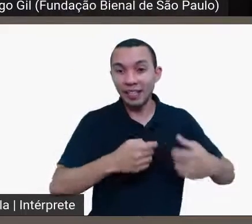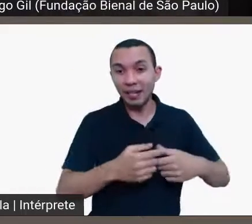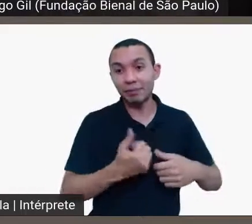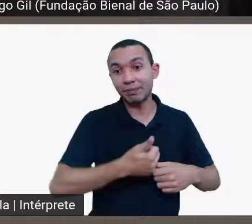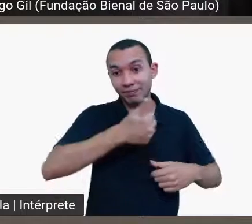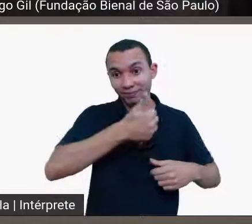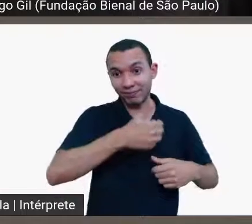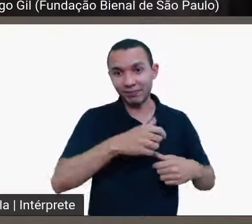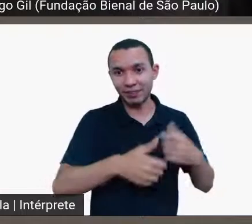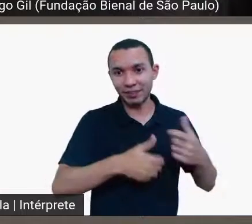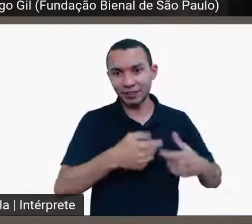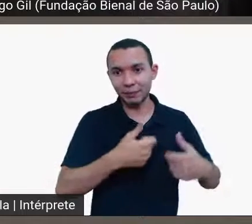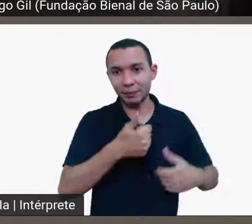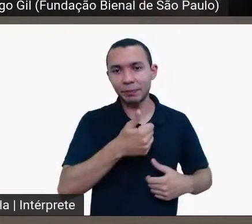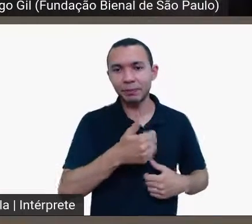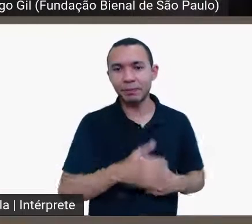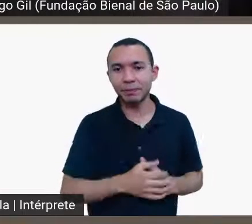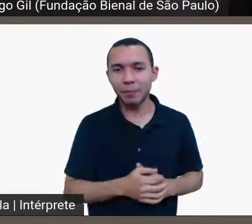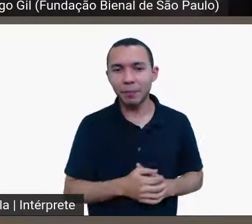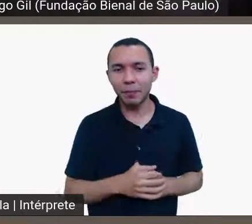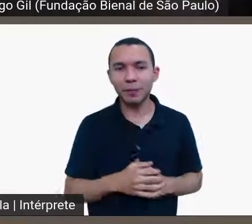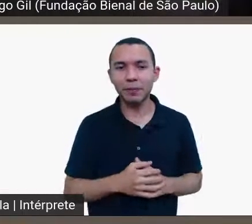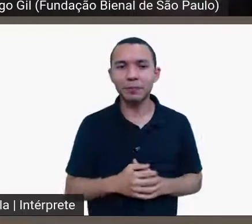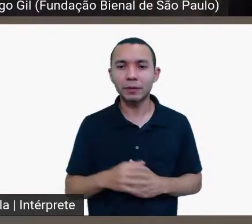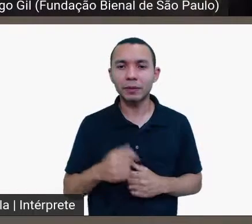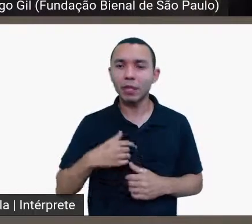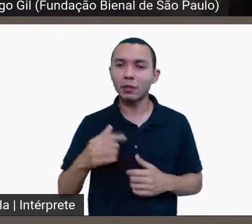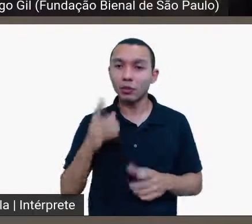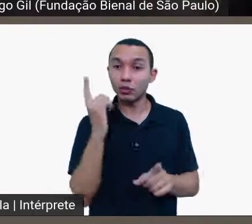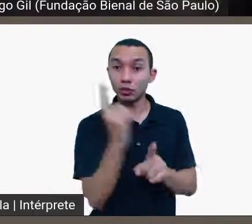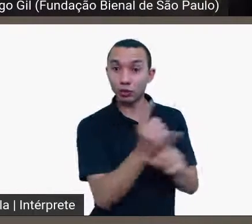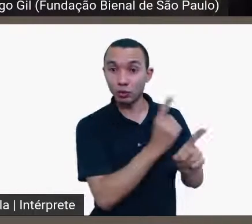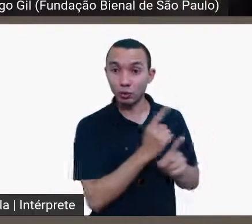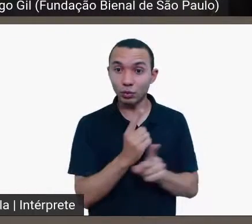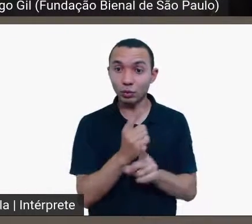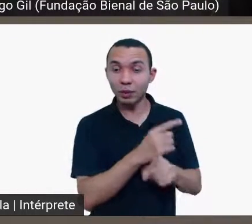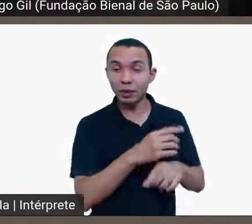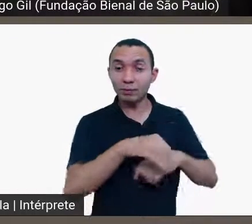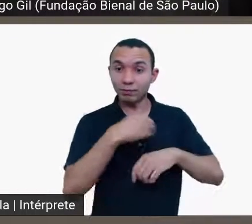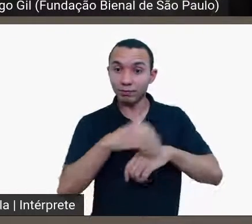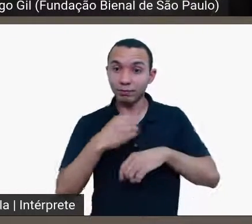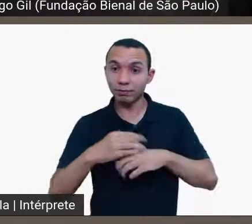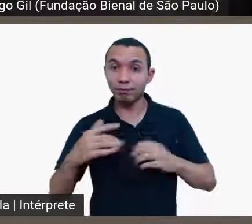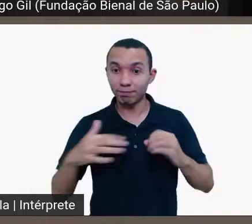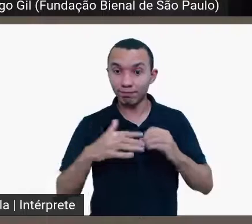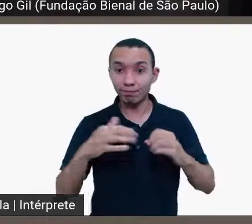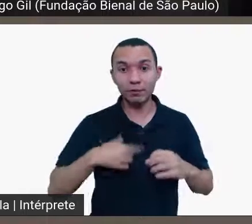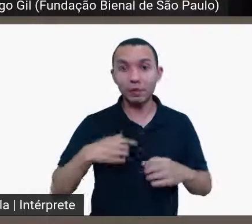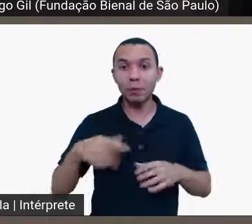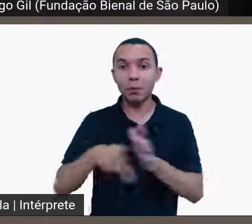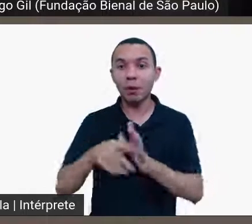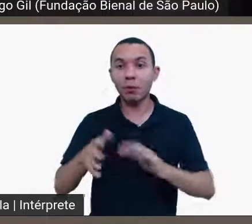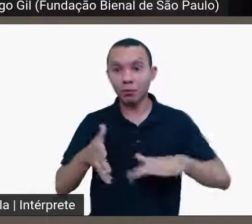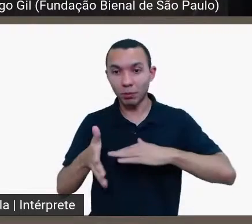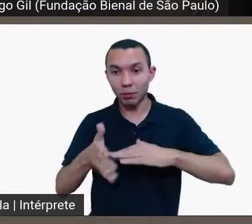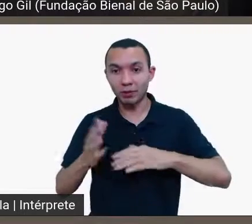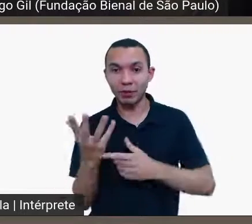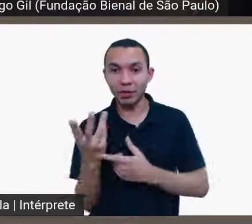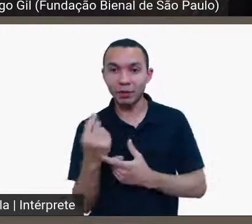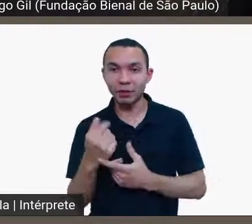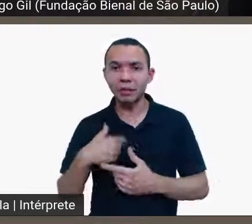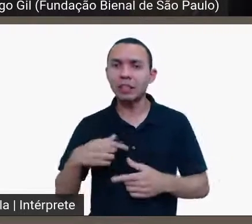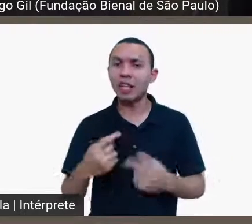descobri, no todo esse processo, eu descobri alguns dados sobre modernidade que, para mim, foram muito importantes. E teve um, para mim, que é muito